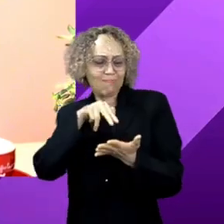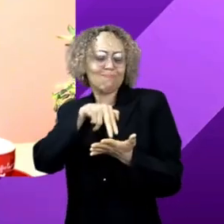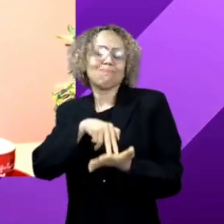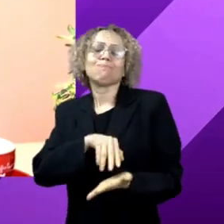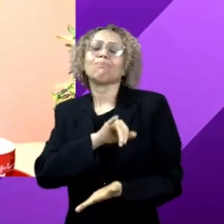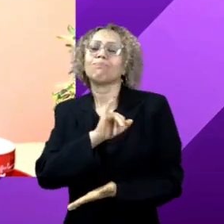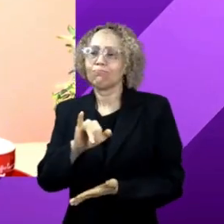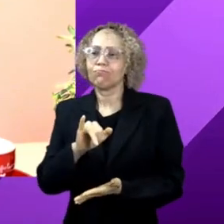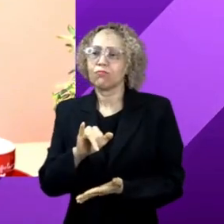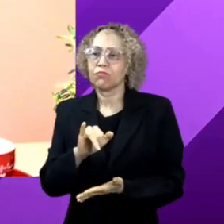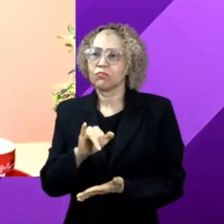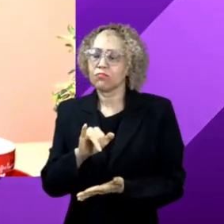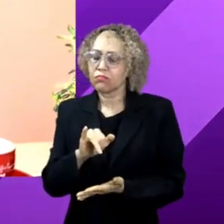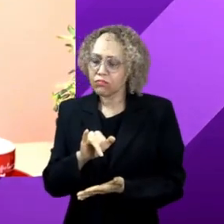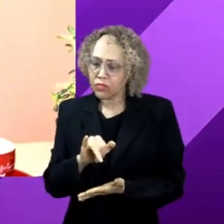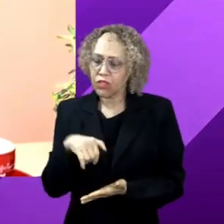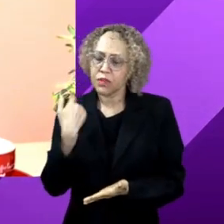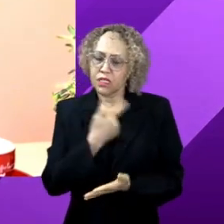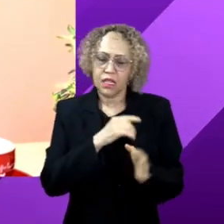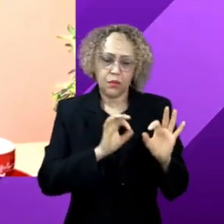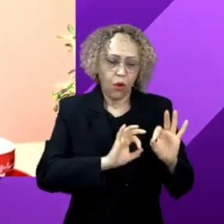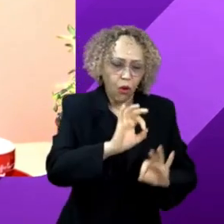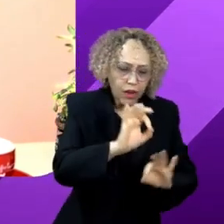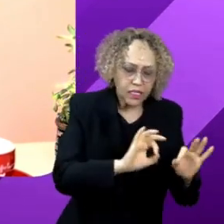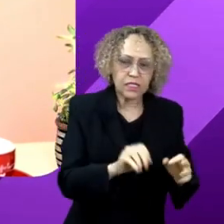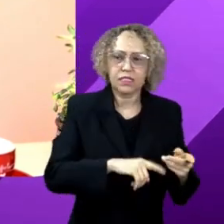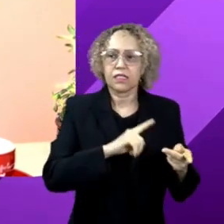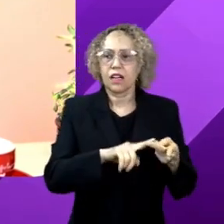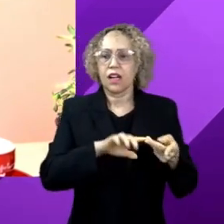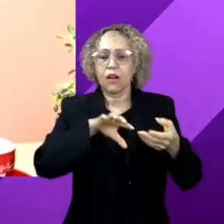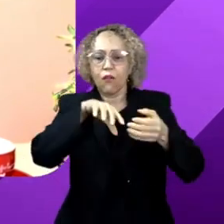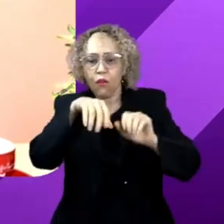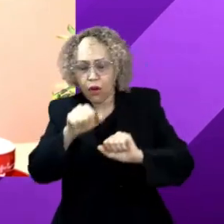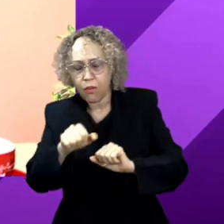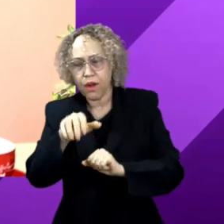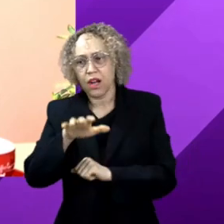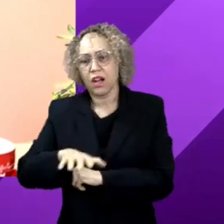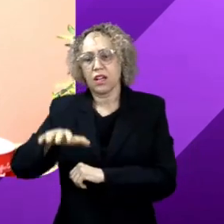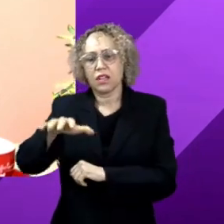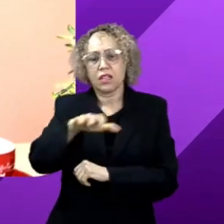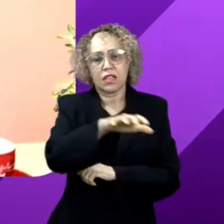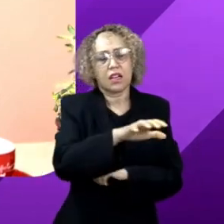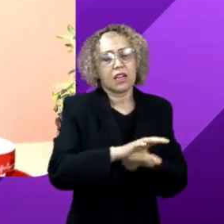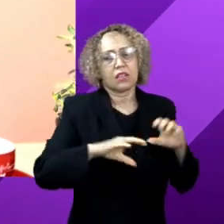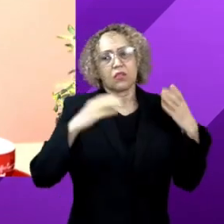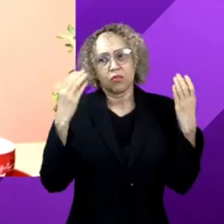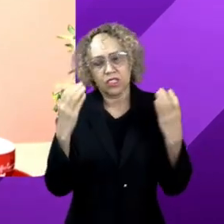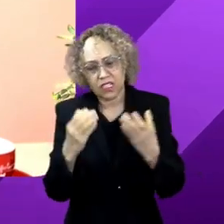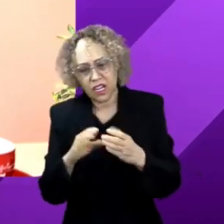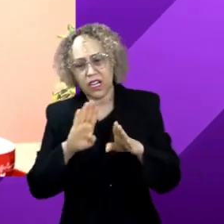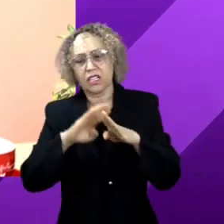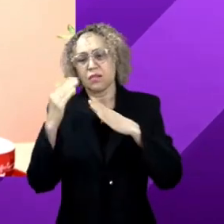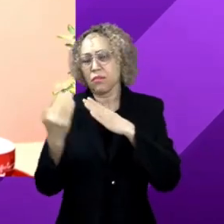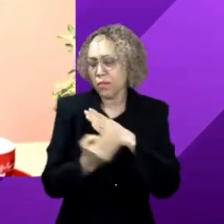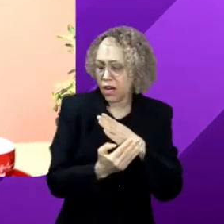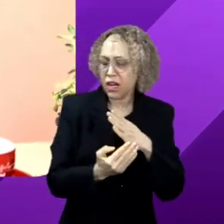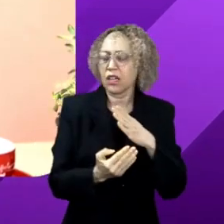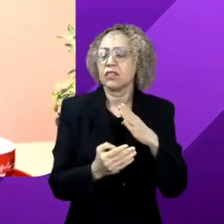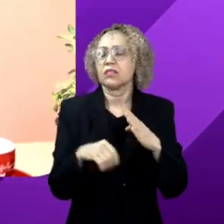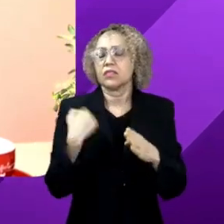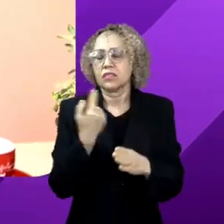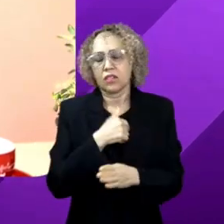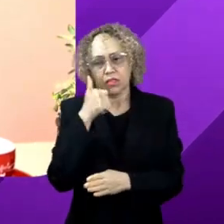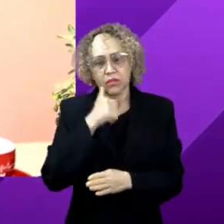organizar, formar no território as nossas mulheres, criando espaços coletivos, como